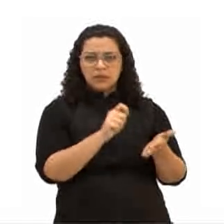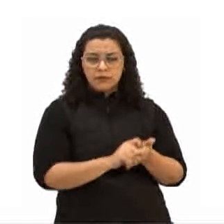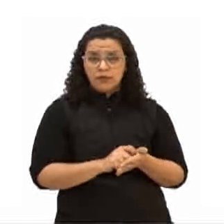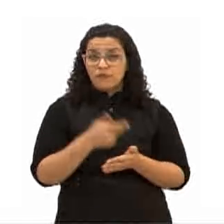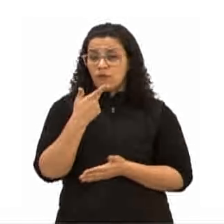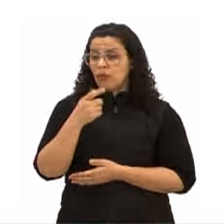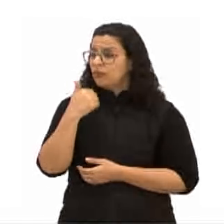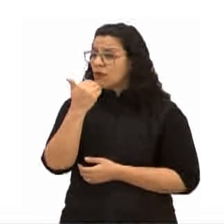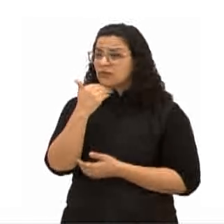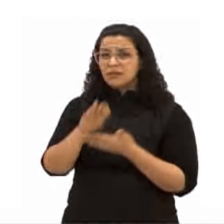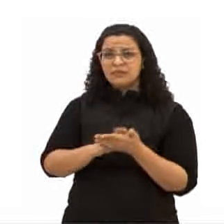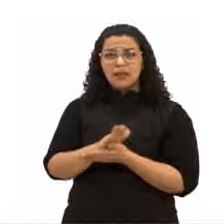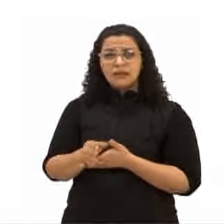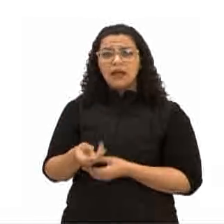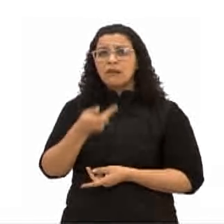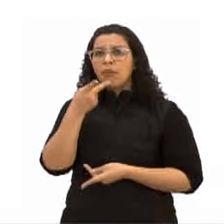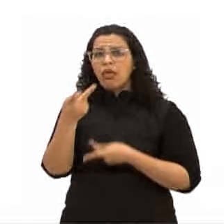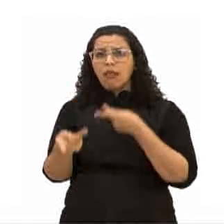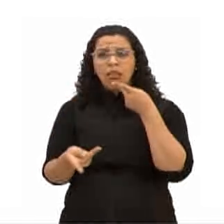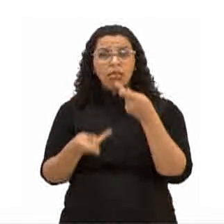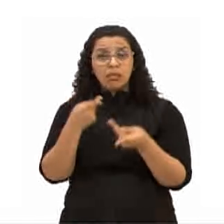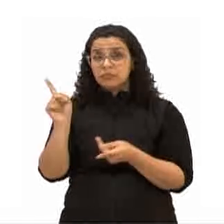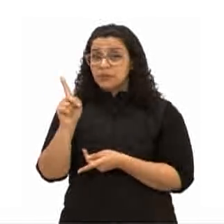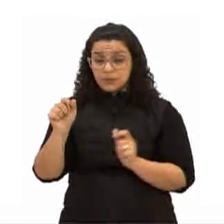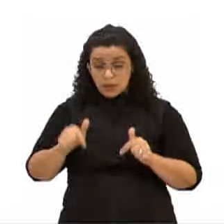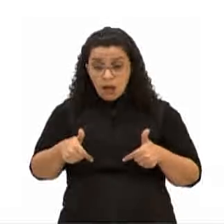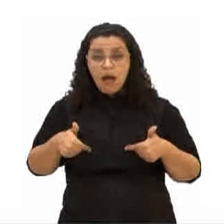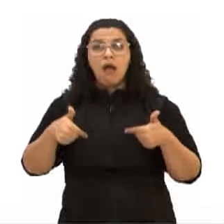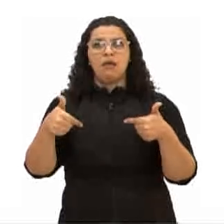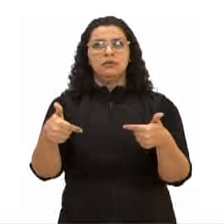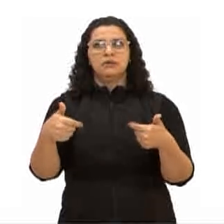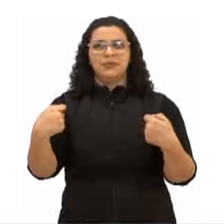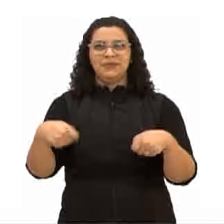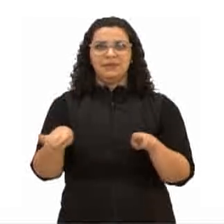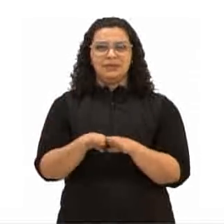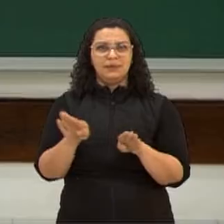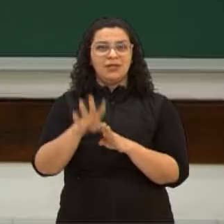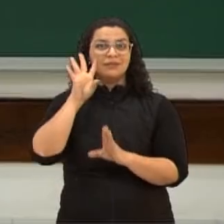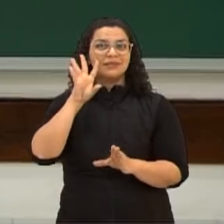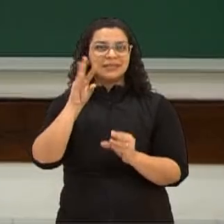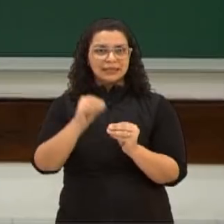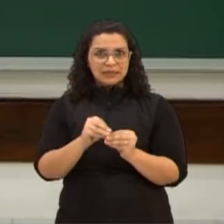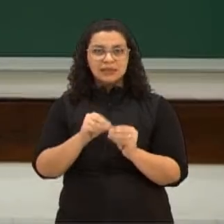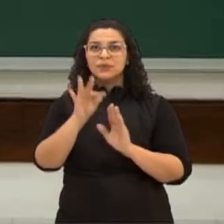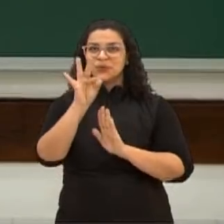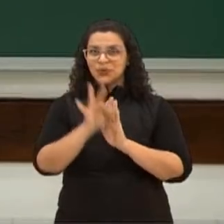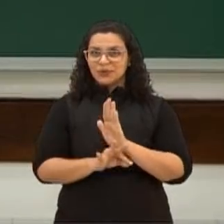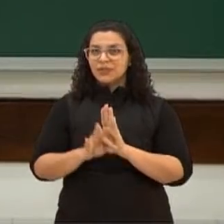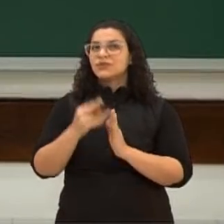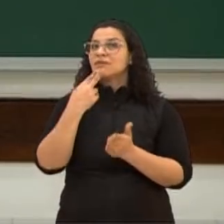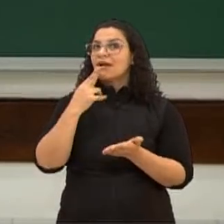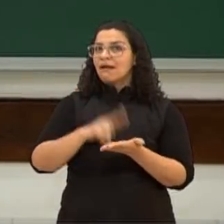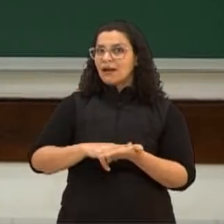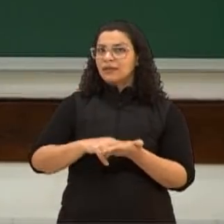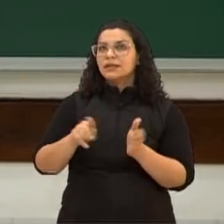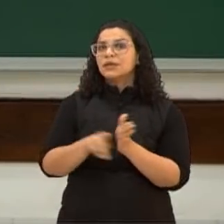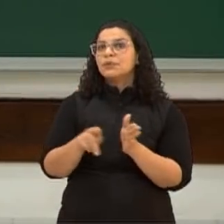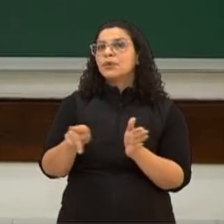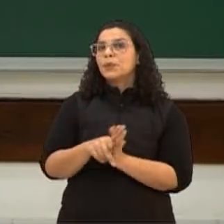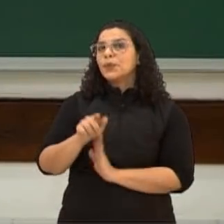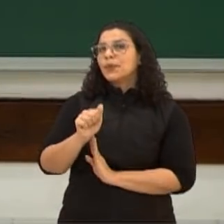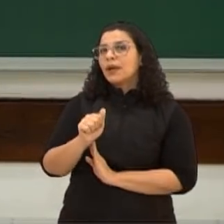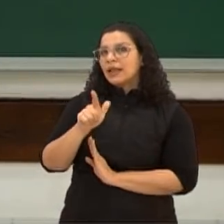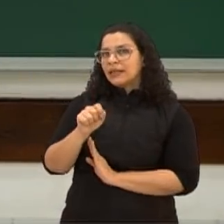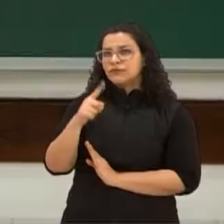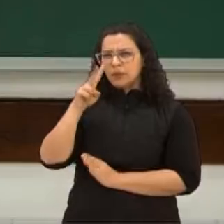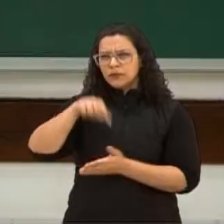apenas falar, é preciso agir. Isso é o que nós entendemos ali desta carta. Mas onde é que está isso?